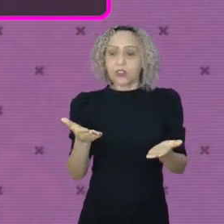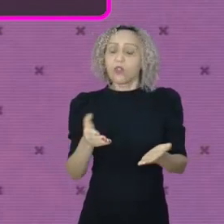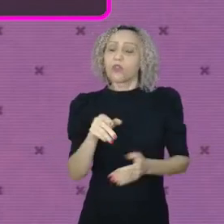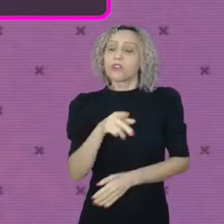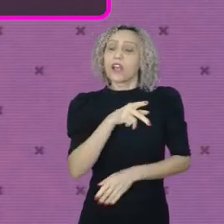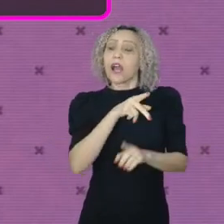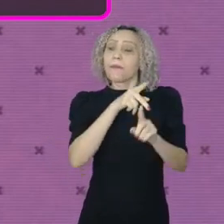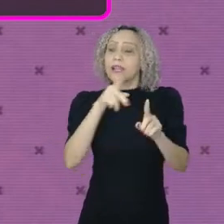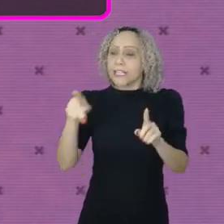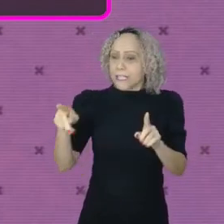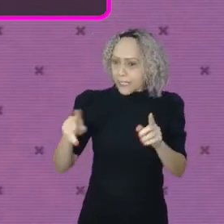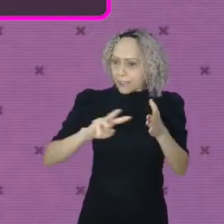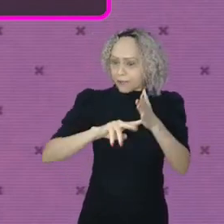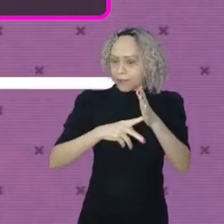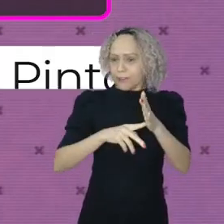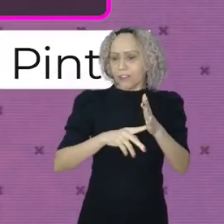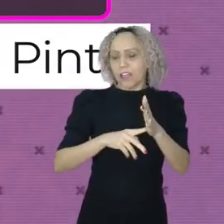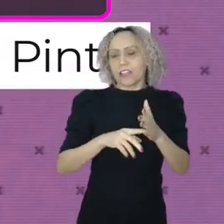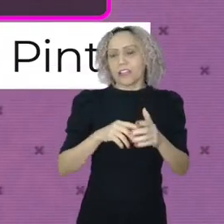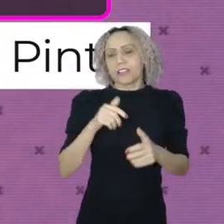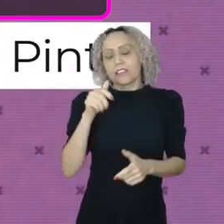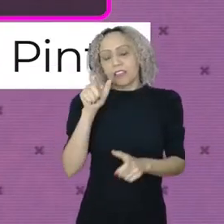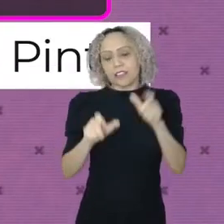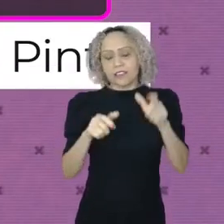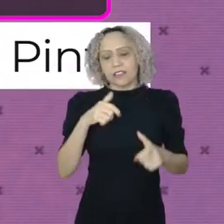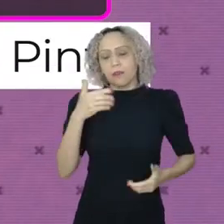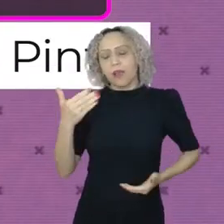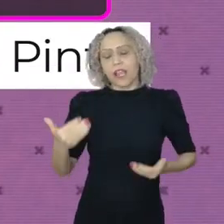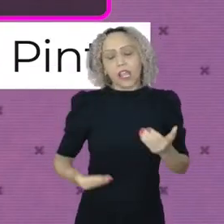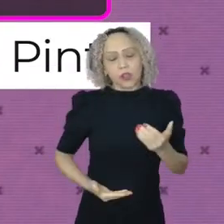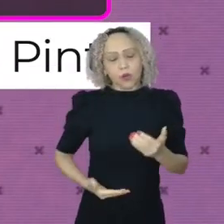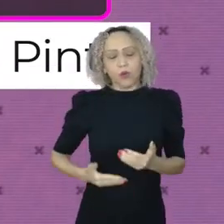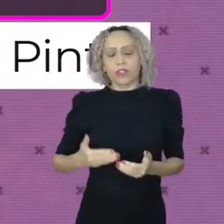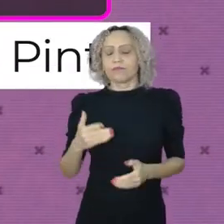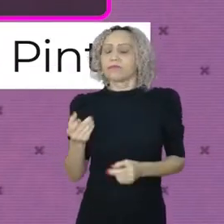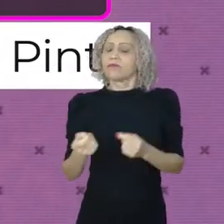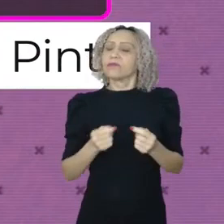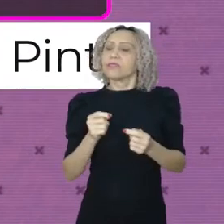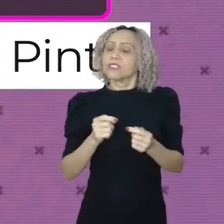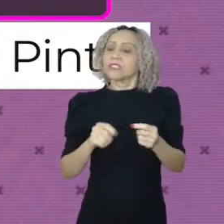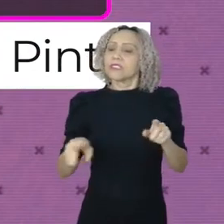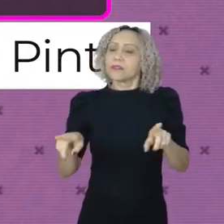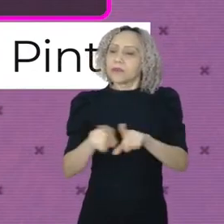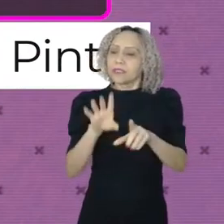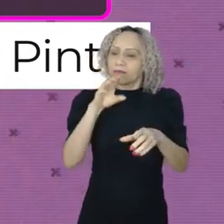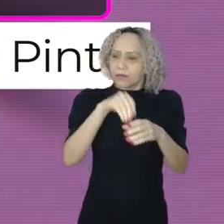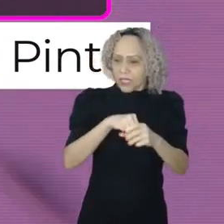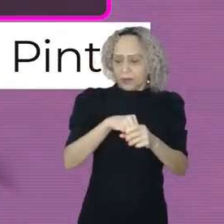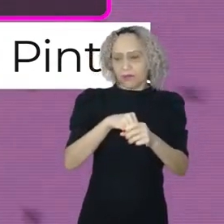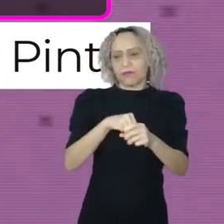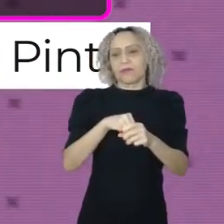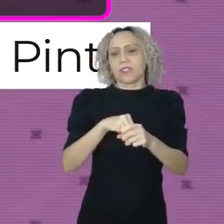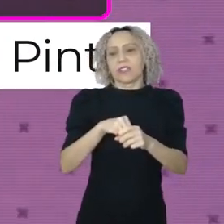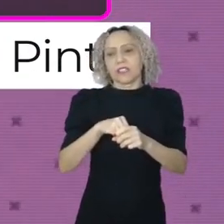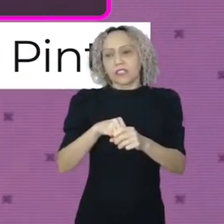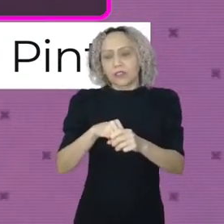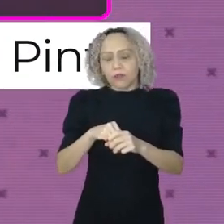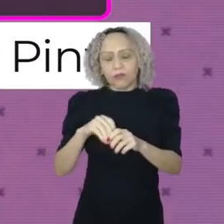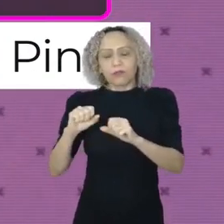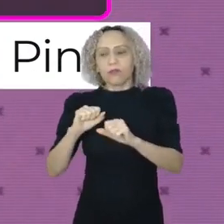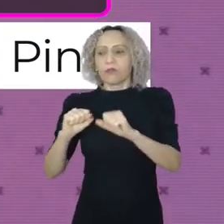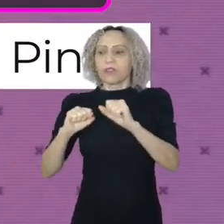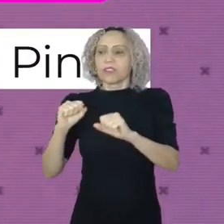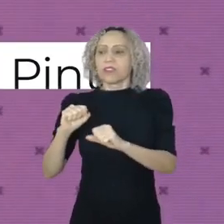dos Trabalhadores Domésticos de Nova Iguaçu e membro da Federação Nacional dos Trabalhadores Domésticos, Cleide Pinto, fala